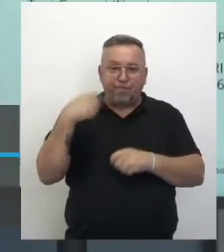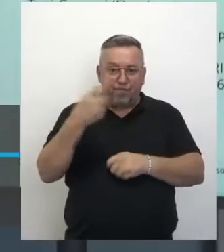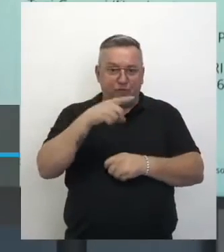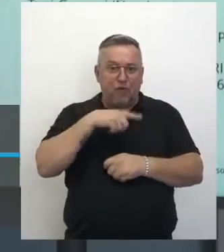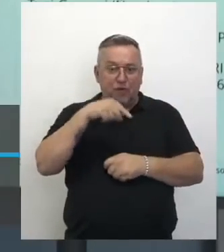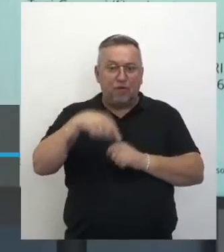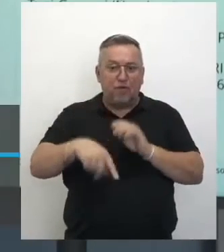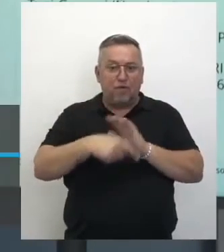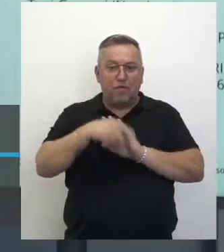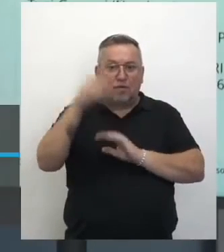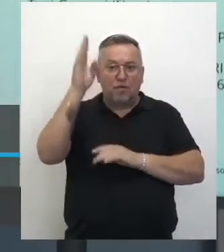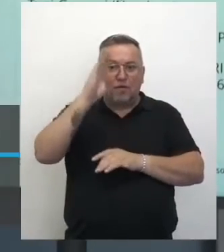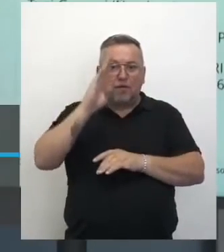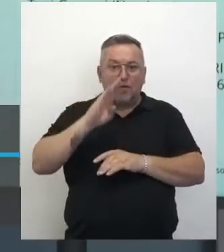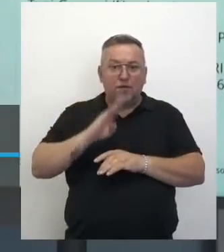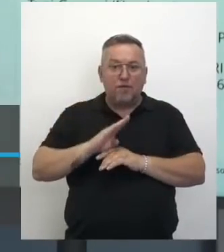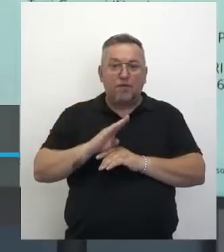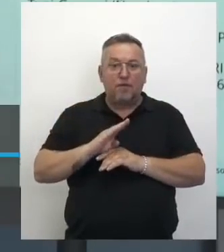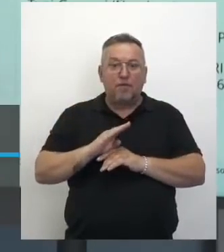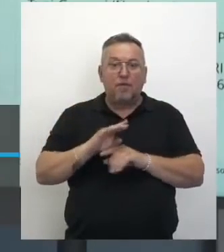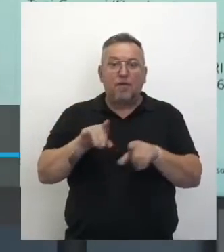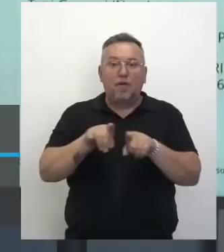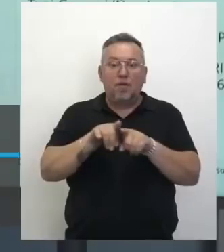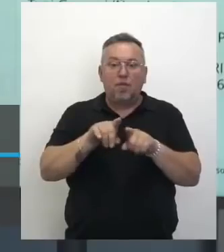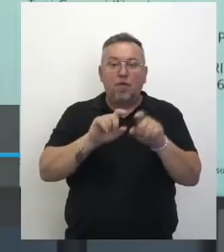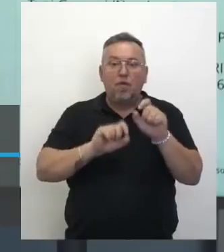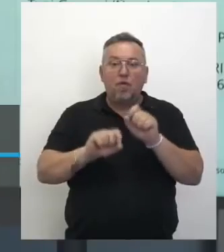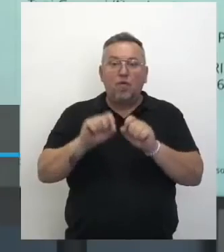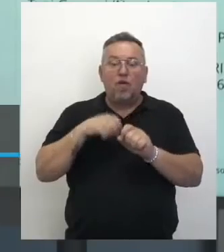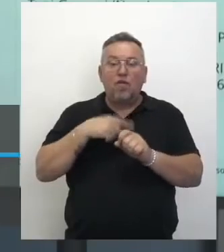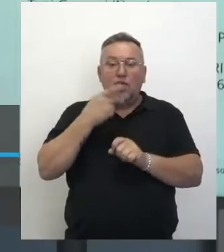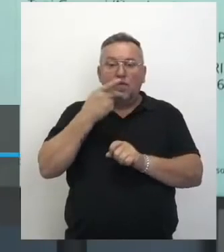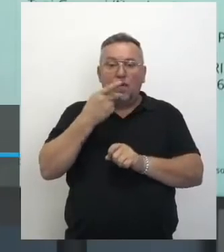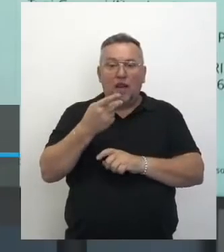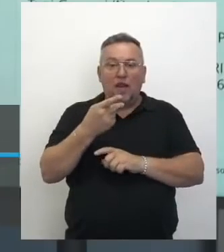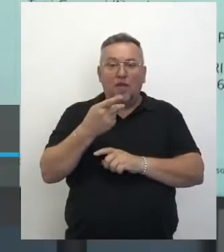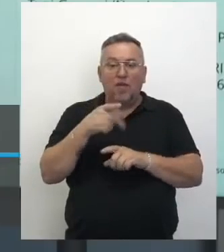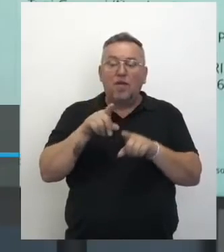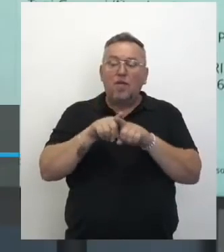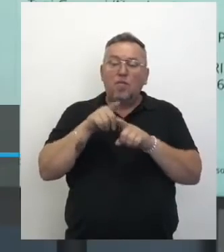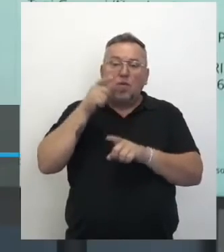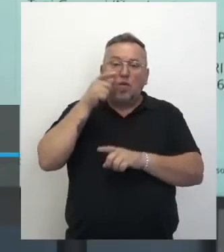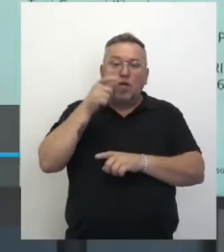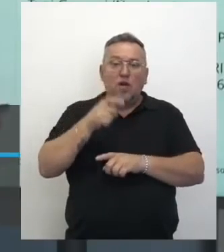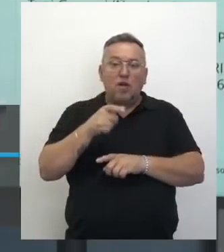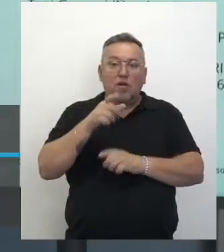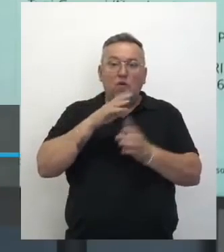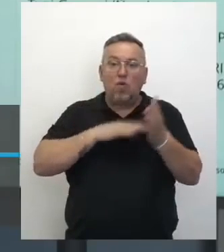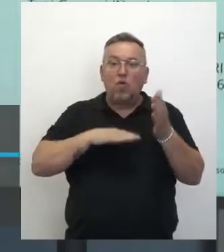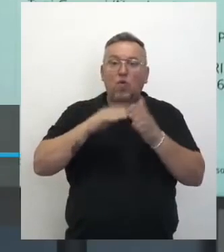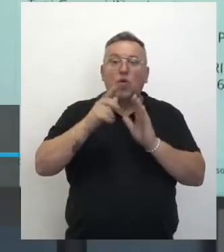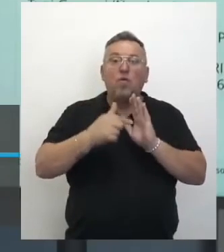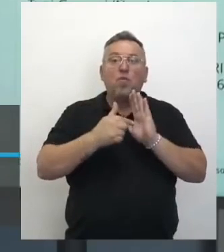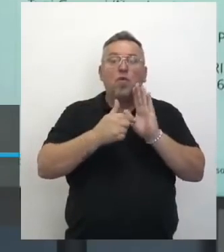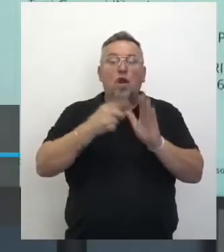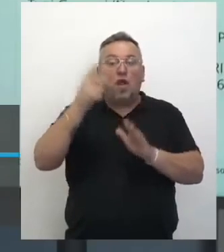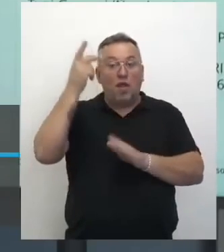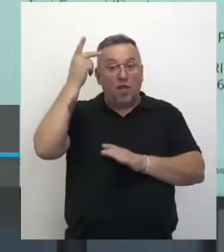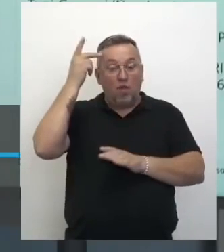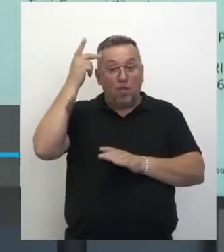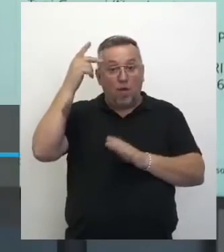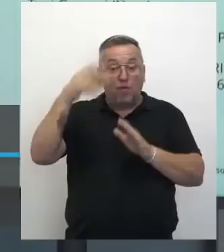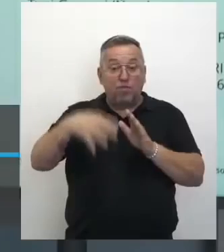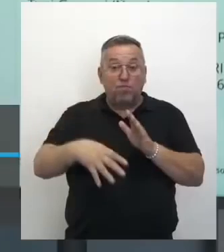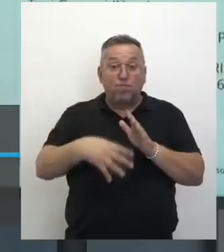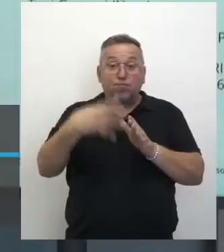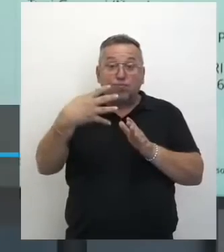aqui no Brasil, né, dado o exemplo aí do que foi falado, né? E o interessante de tudo é mostrar, né, que São Paulo é a quarta maior